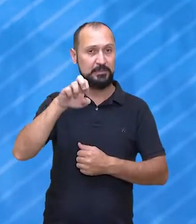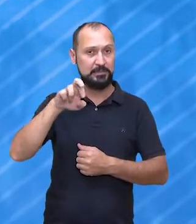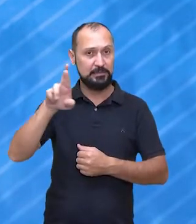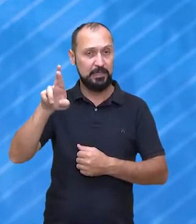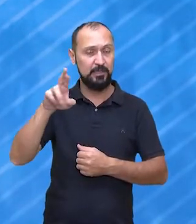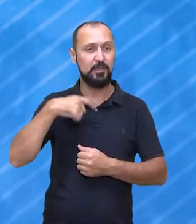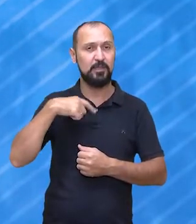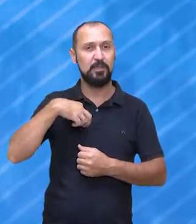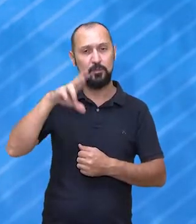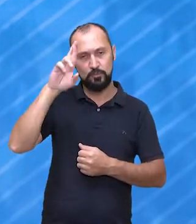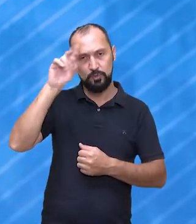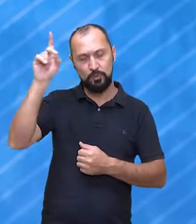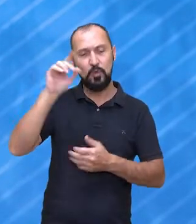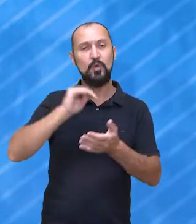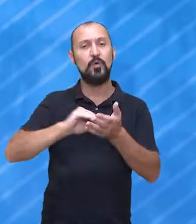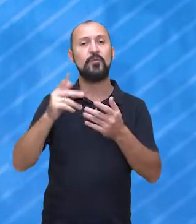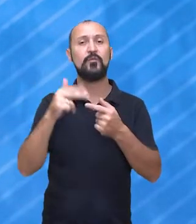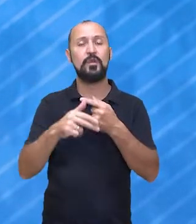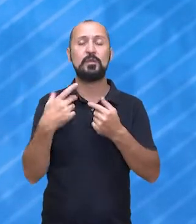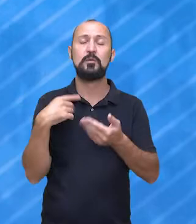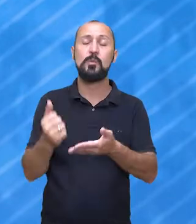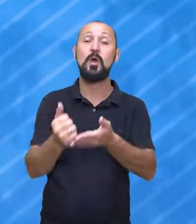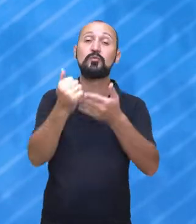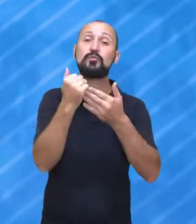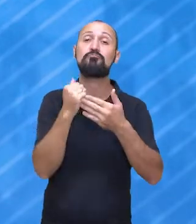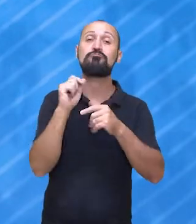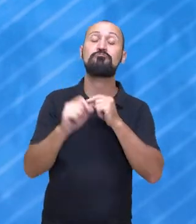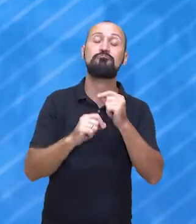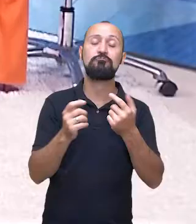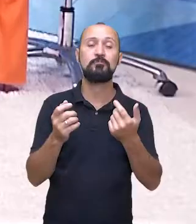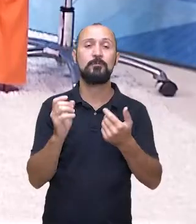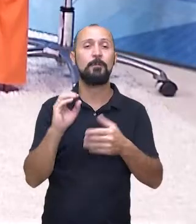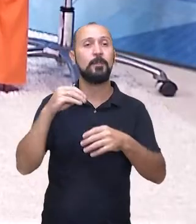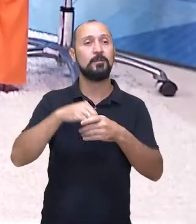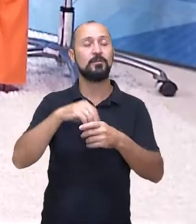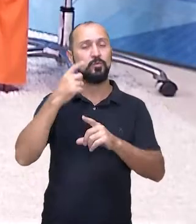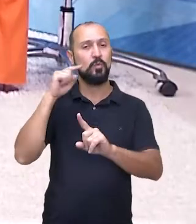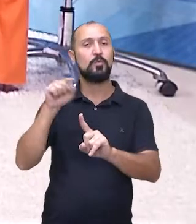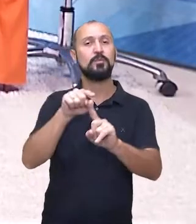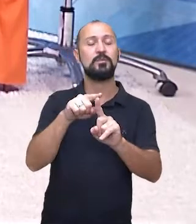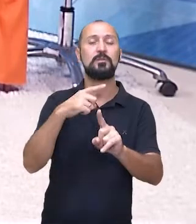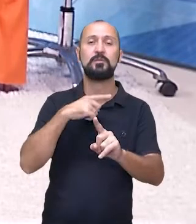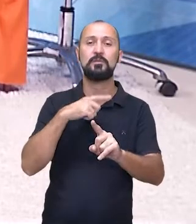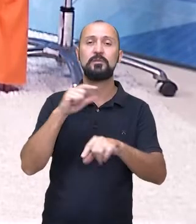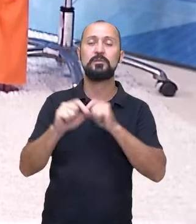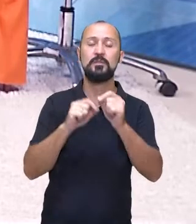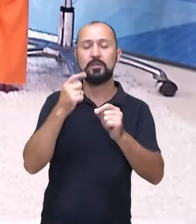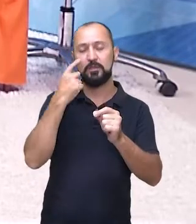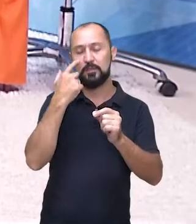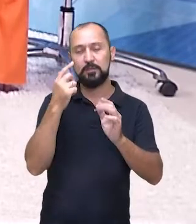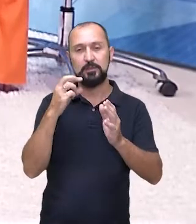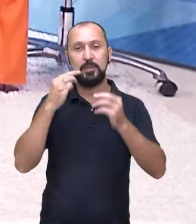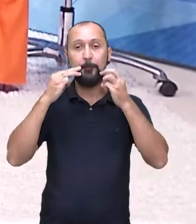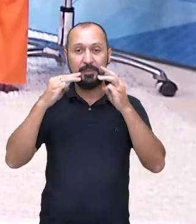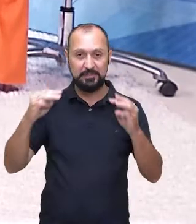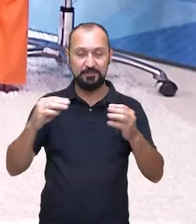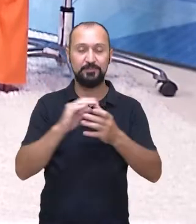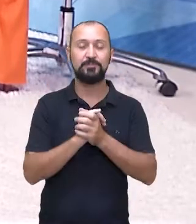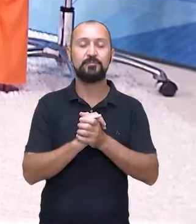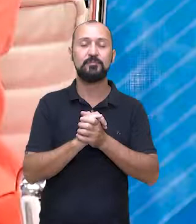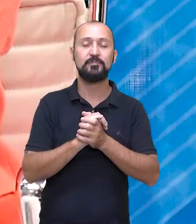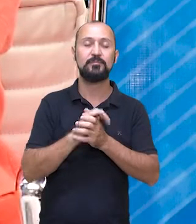Jacques que é o diretor-tesoureiro então este time tem facilitado muito na missão que nos o